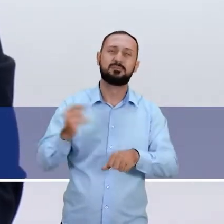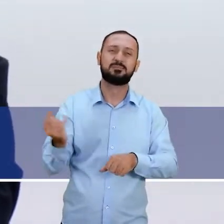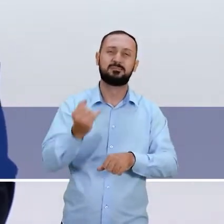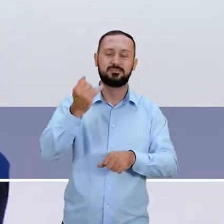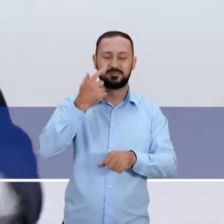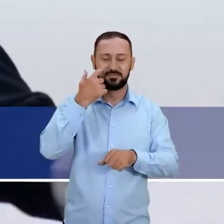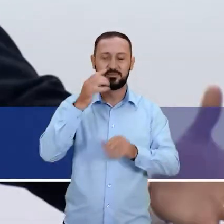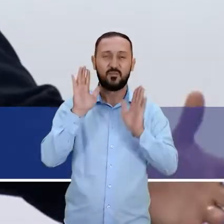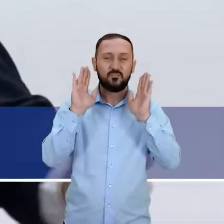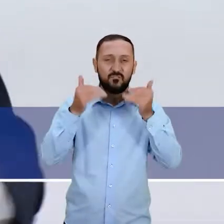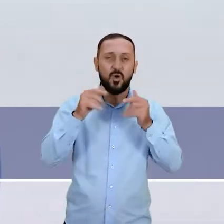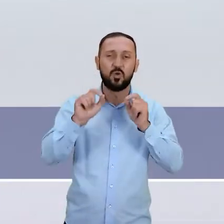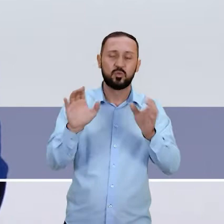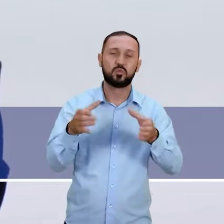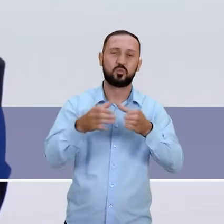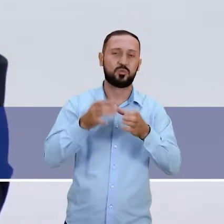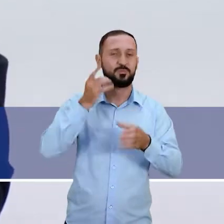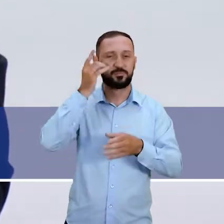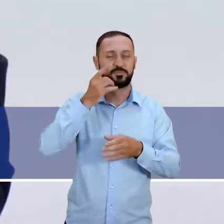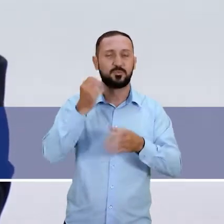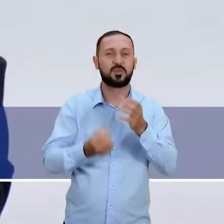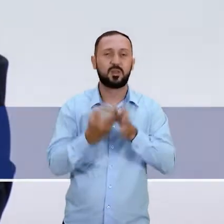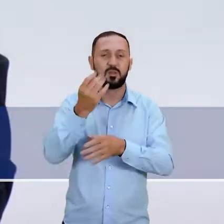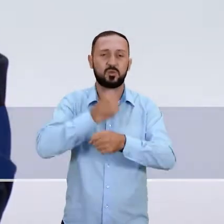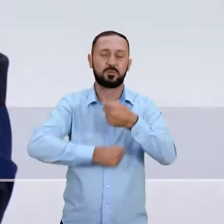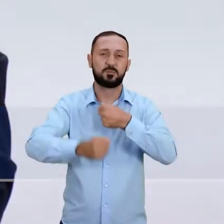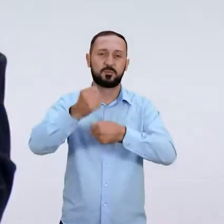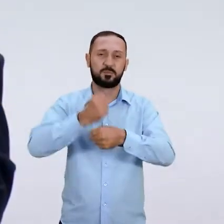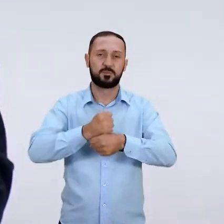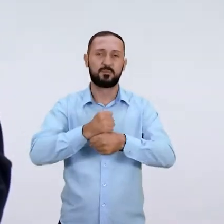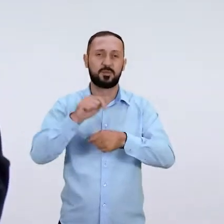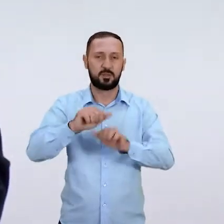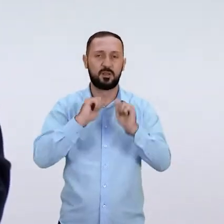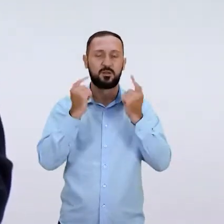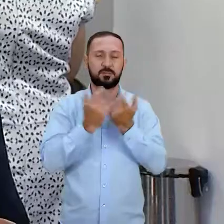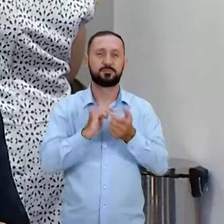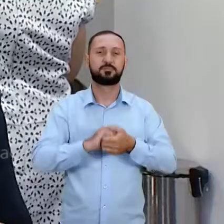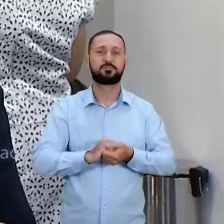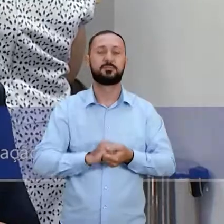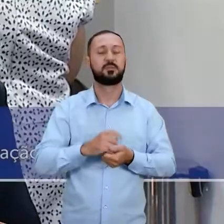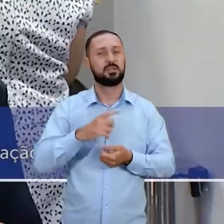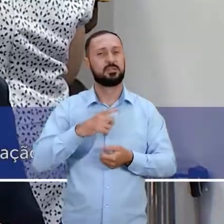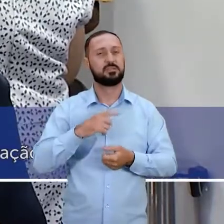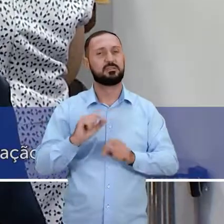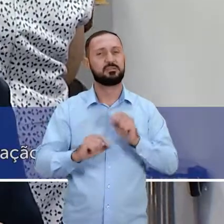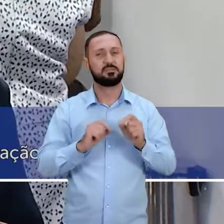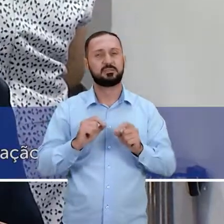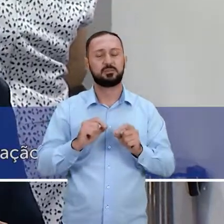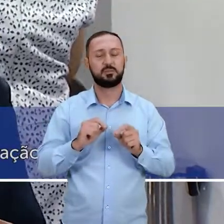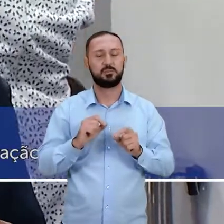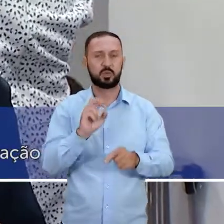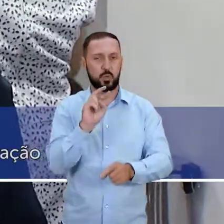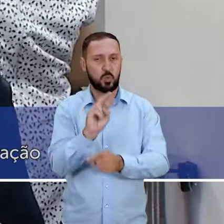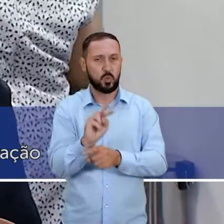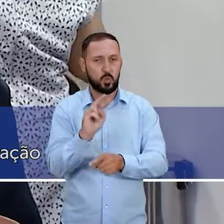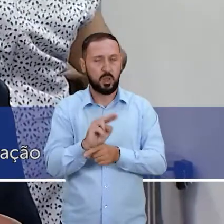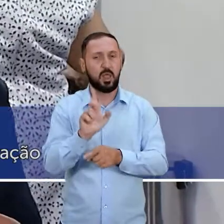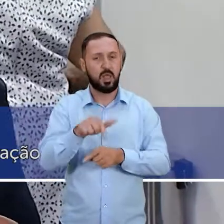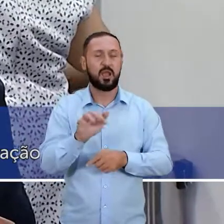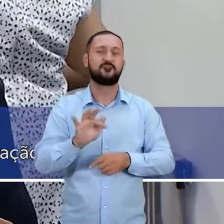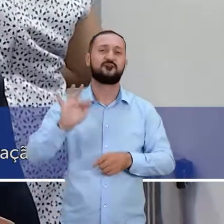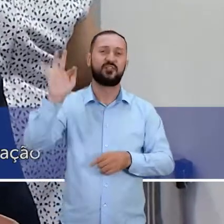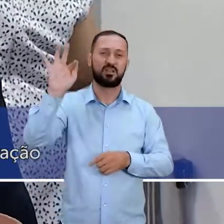sensíveis alvos da atuação da Frente Parlamentar, criada no ano passado pela Lemes. Apesar de ser a sua gestão